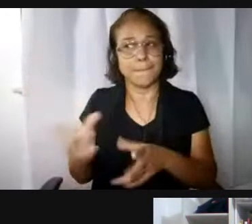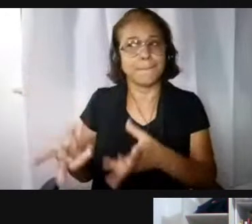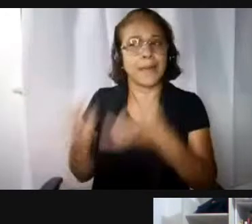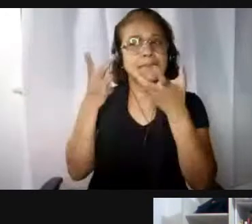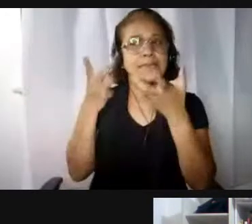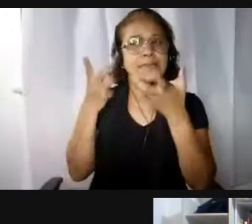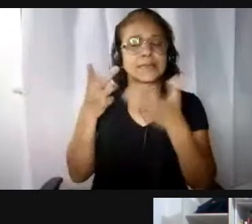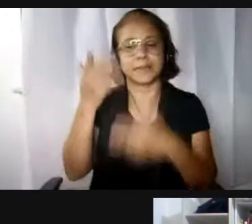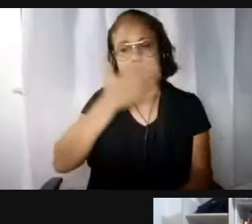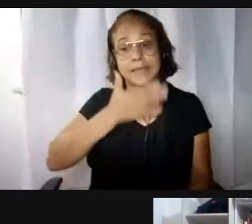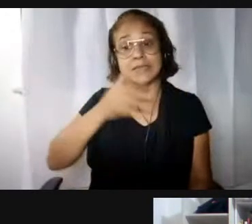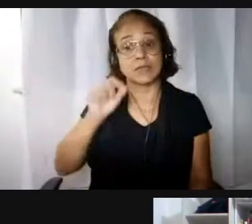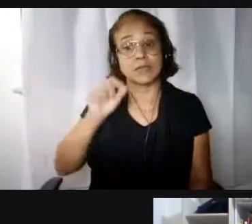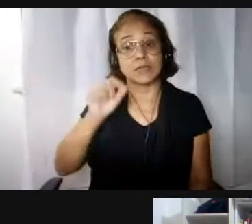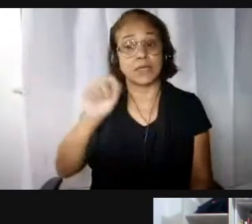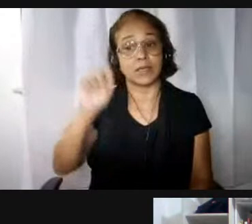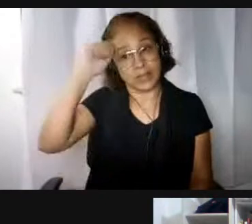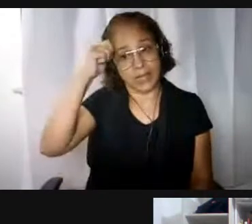Acho que é isso.